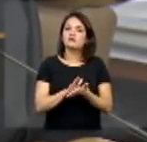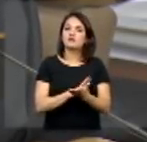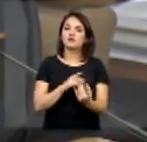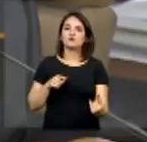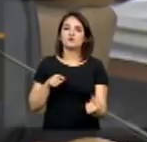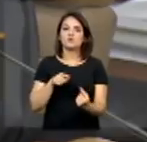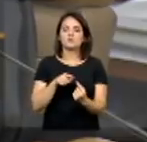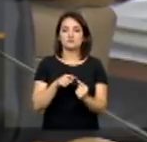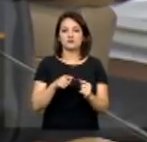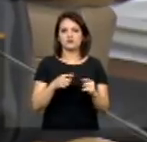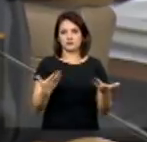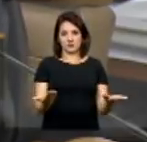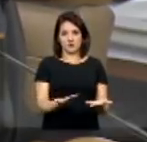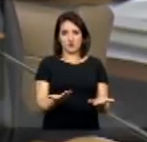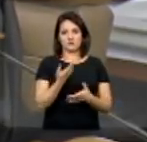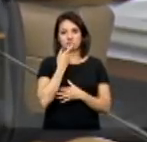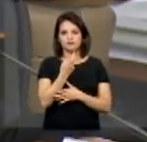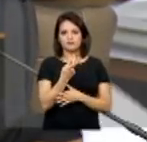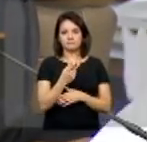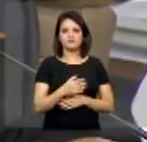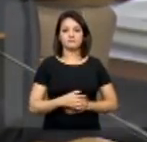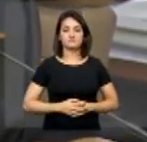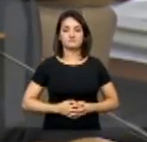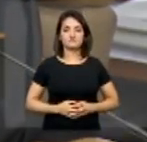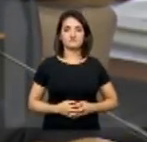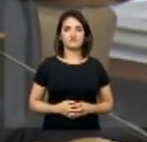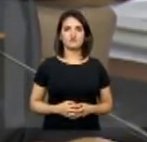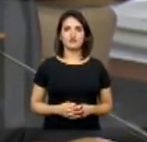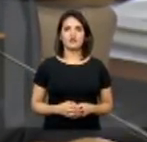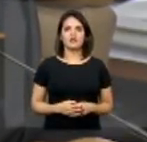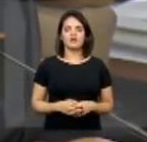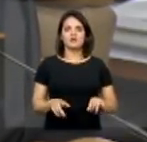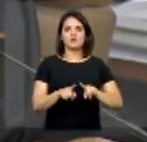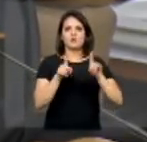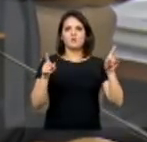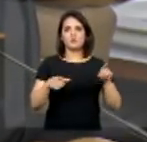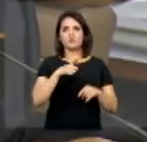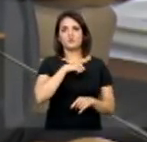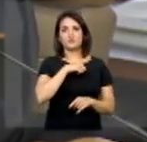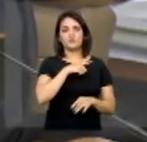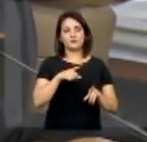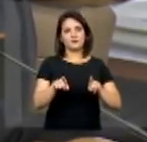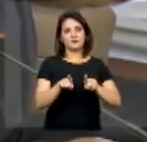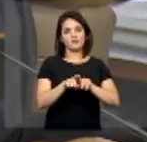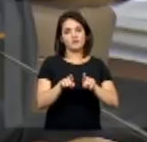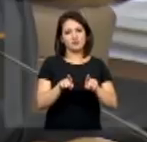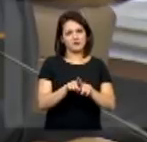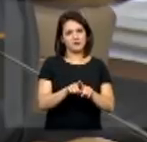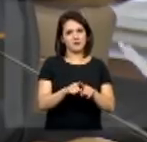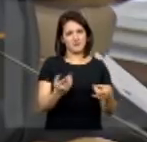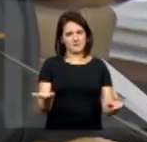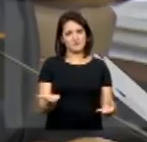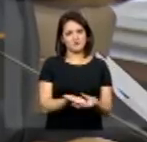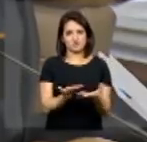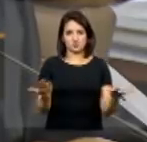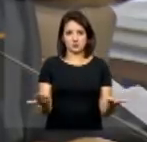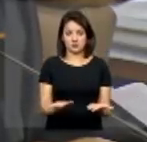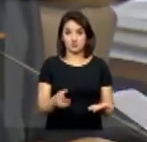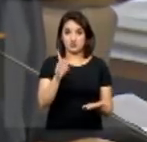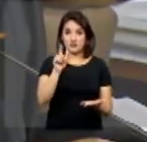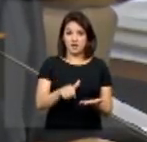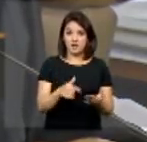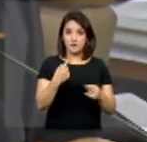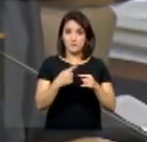veiculada mas o que se sustenta nesta impetração é que a despeito da inocorrência